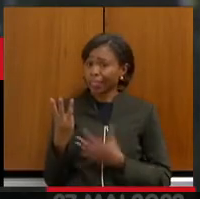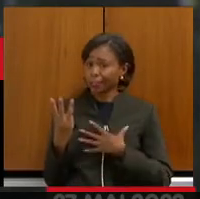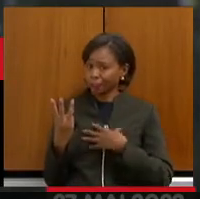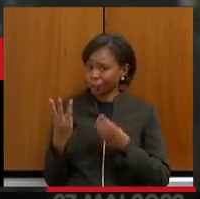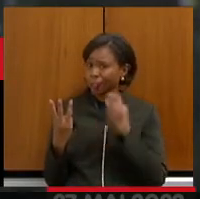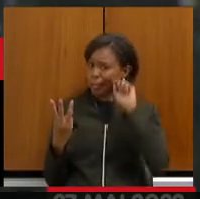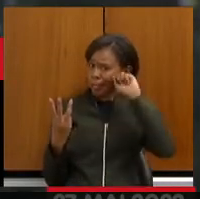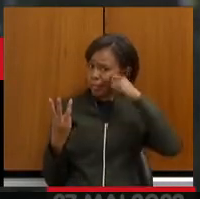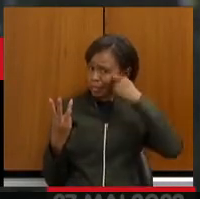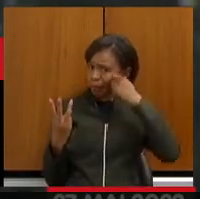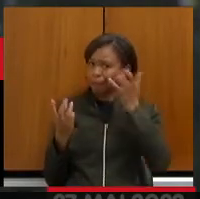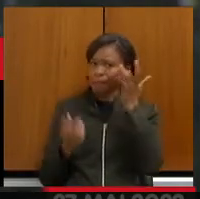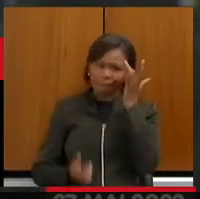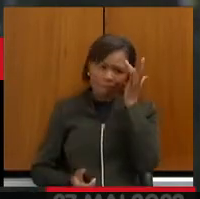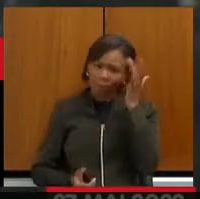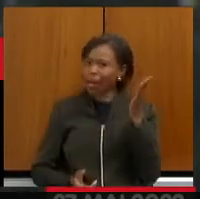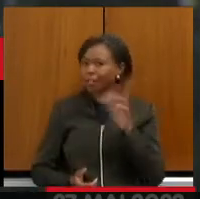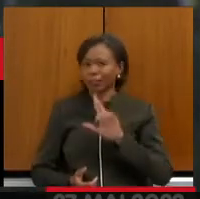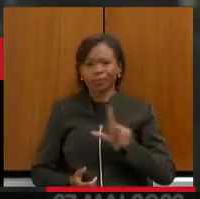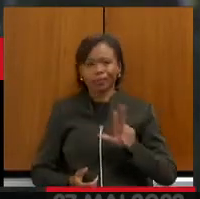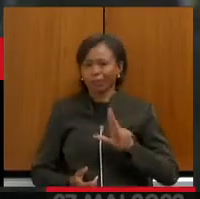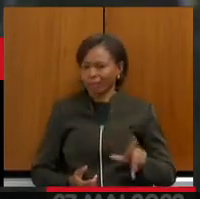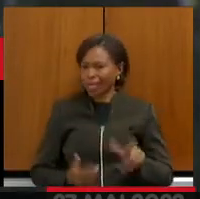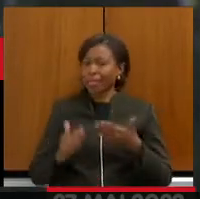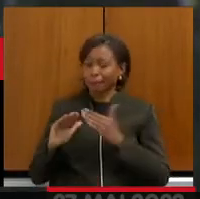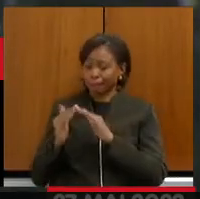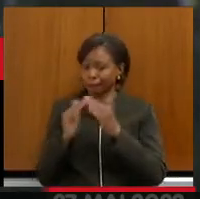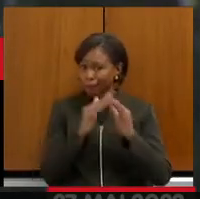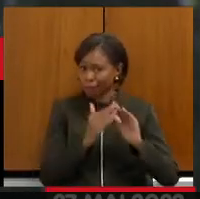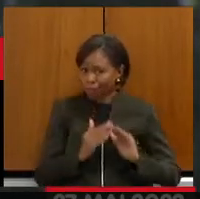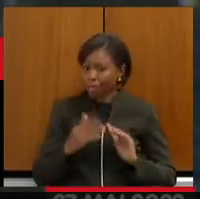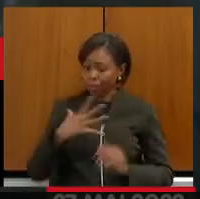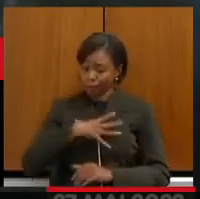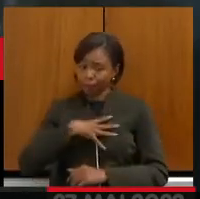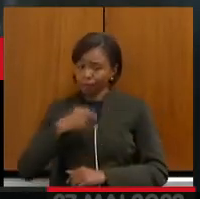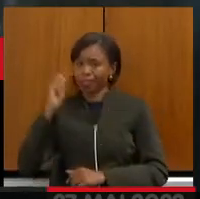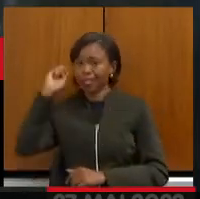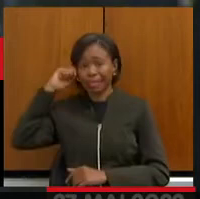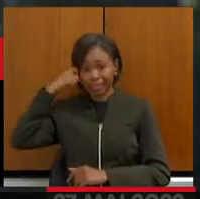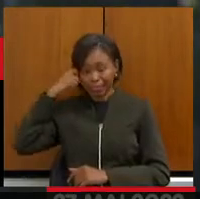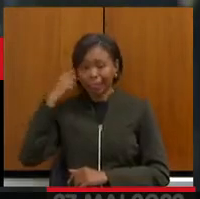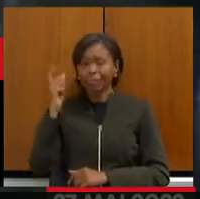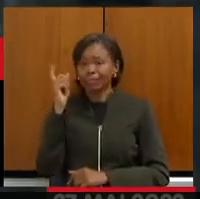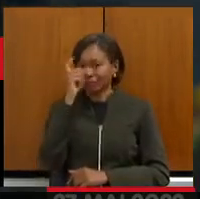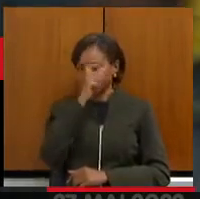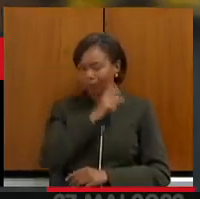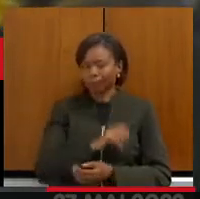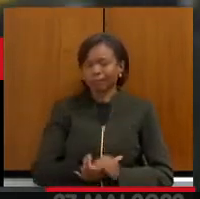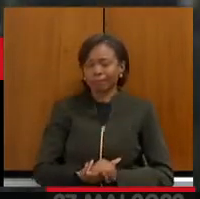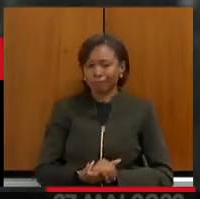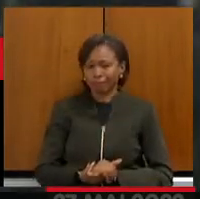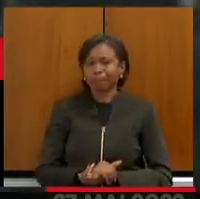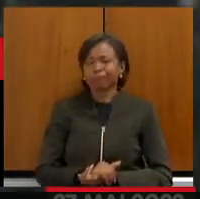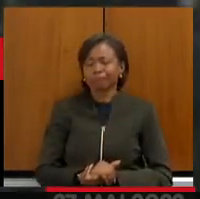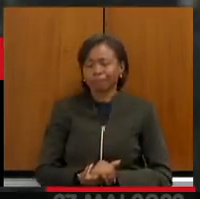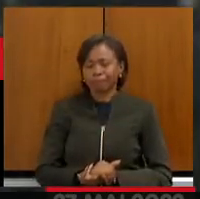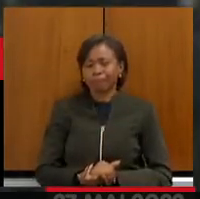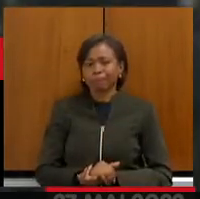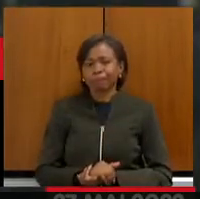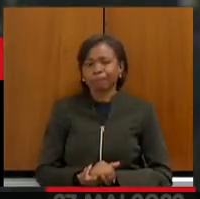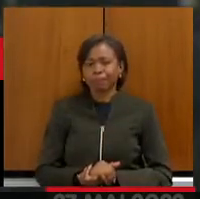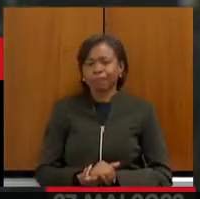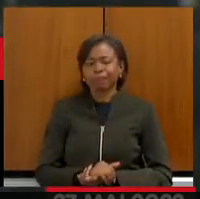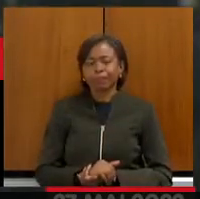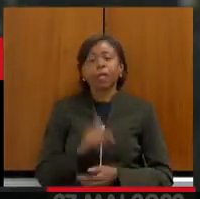não é fácil viver em Periferia e ter filhos negros bom mas eu quero falar também de um